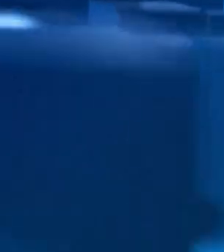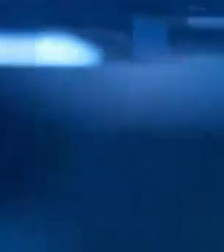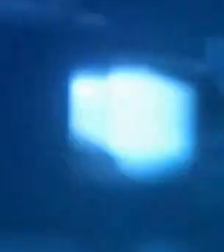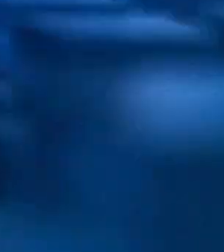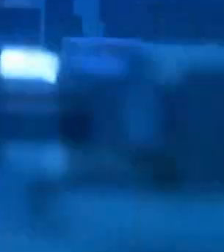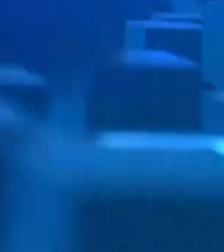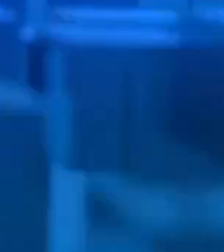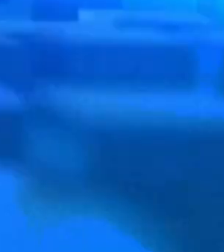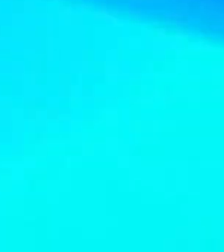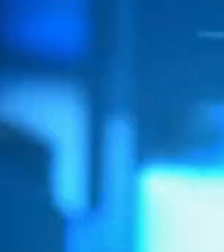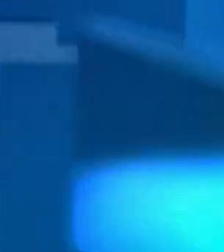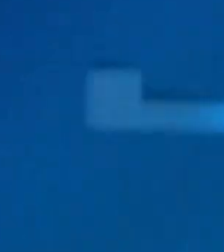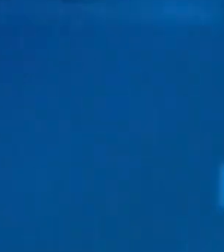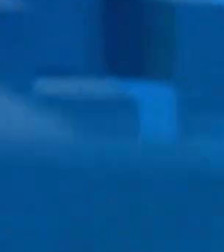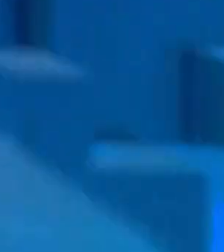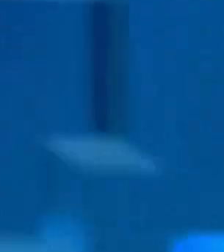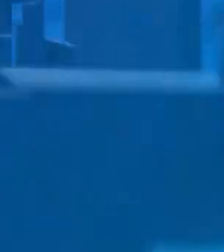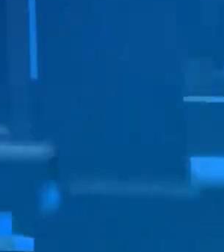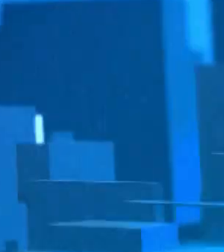Música